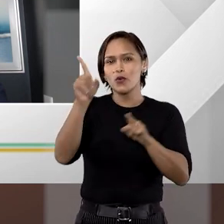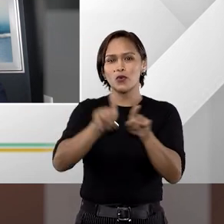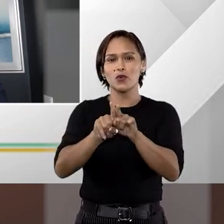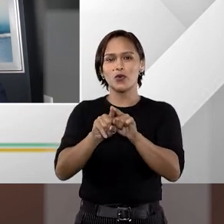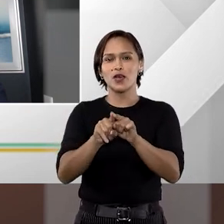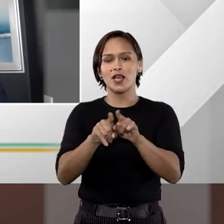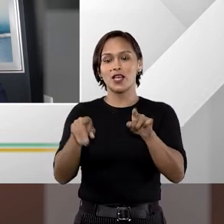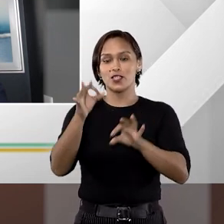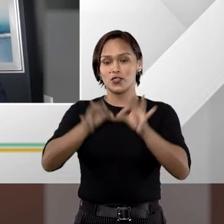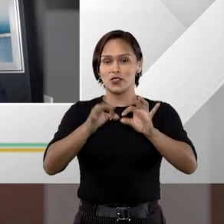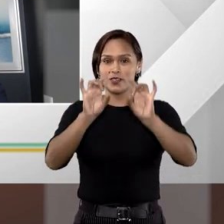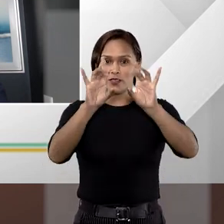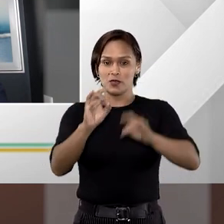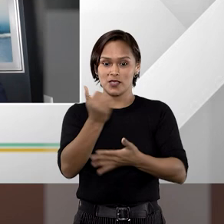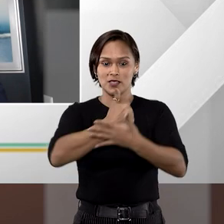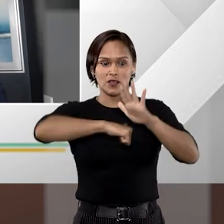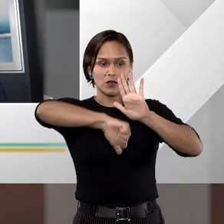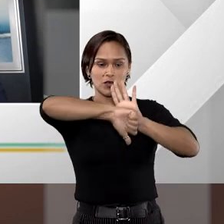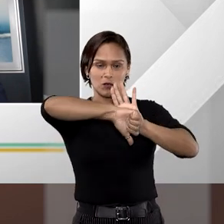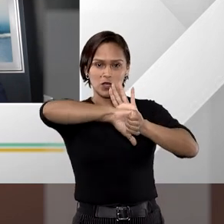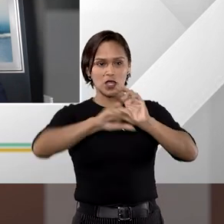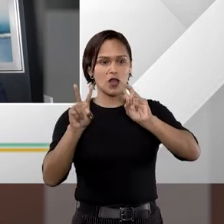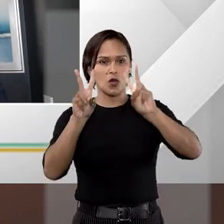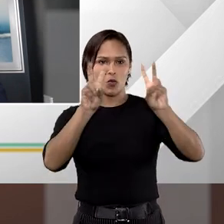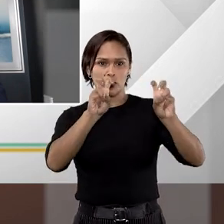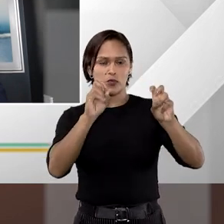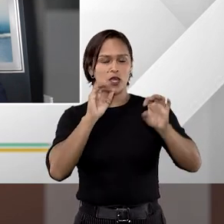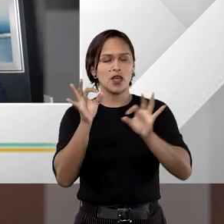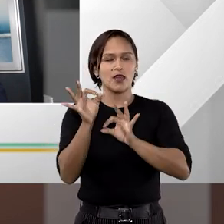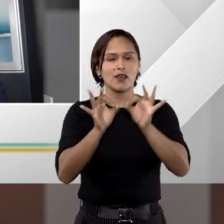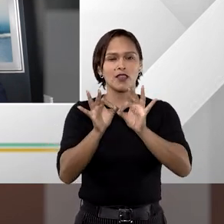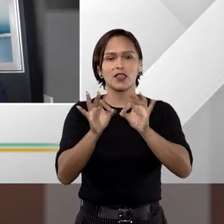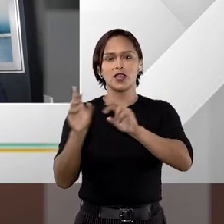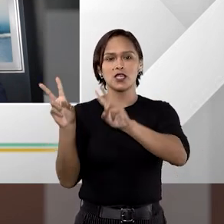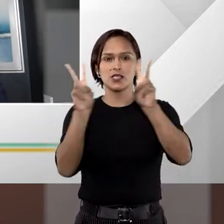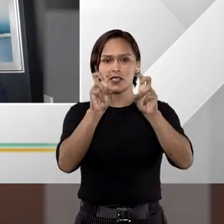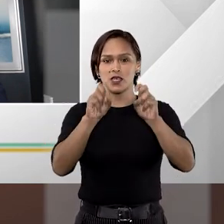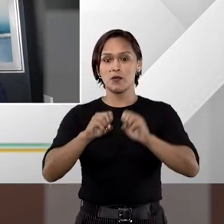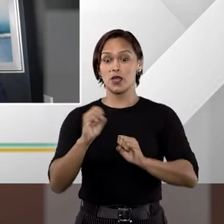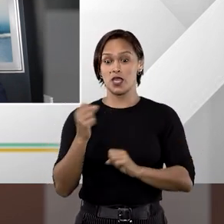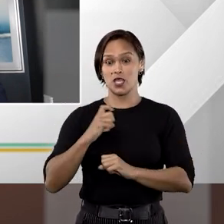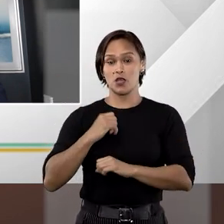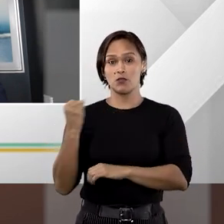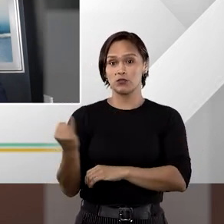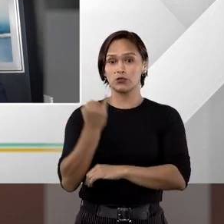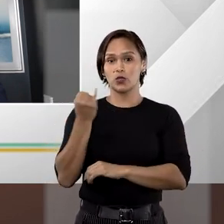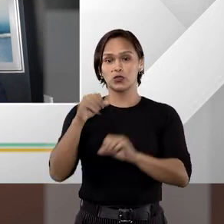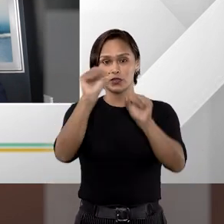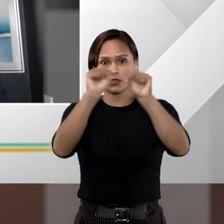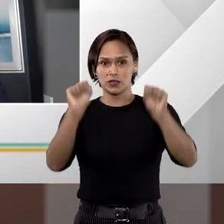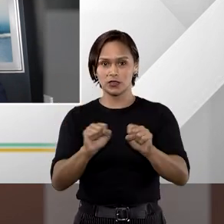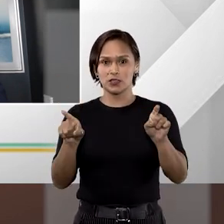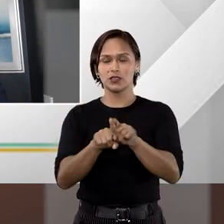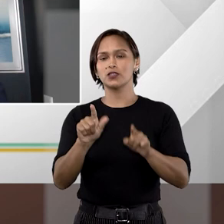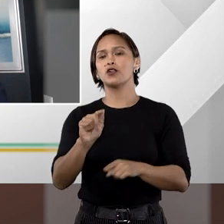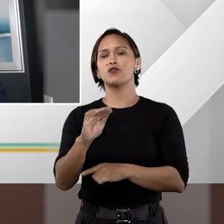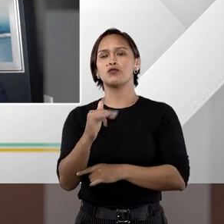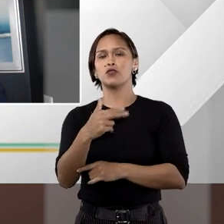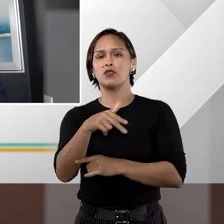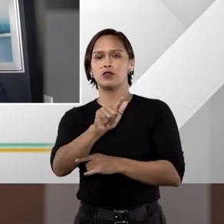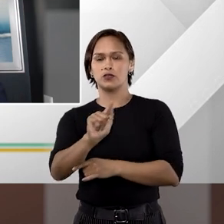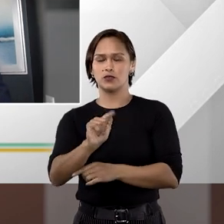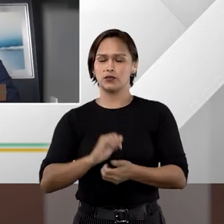que a gente sabe sobre Juizado Especial Criminal e tratar desse assunto que é tão caro ao nosso sistema e ao